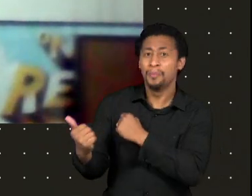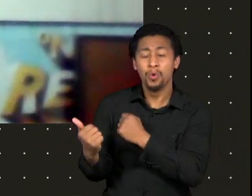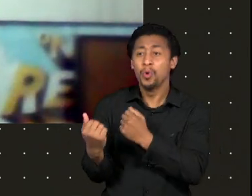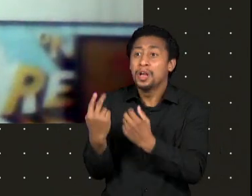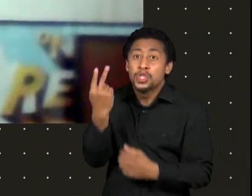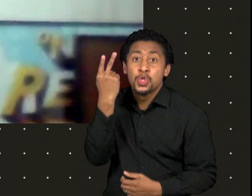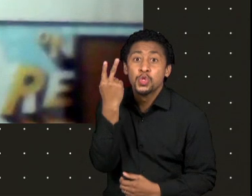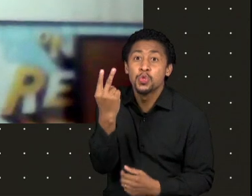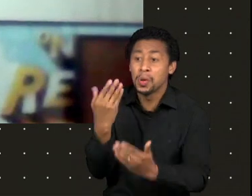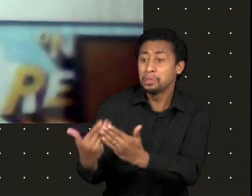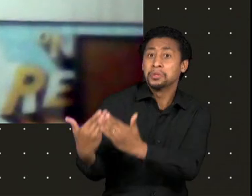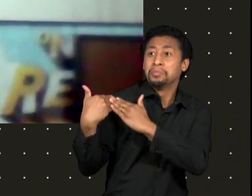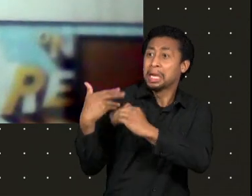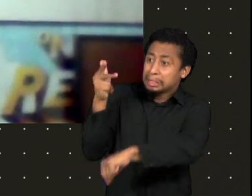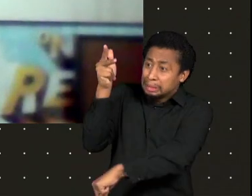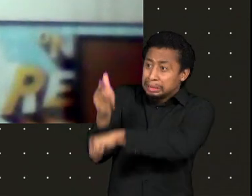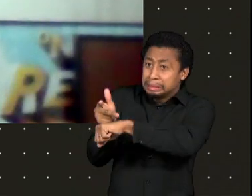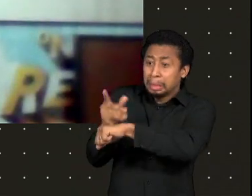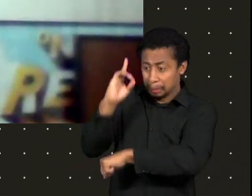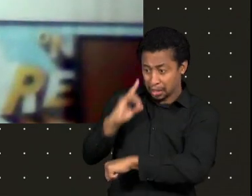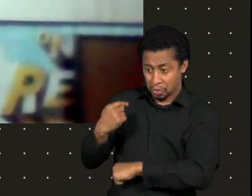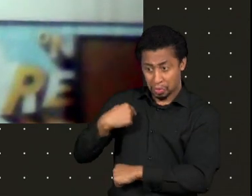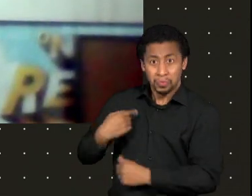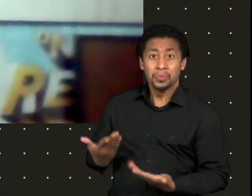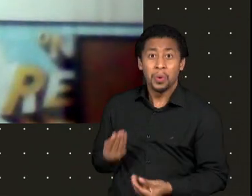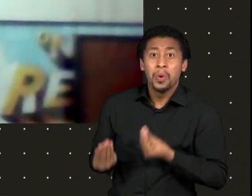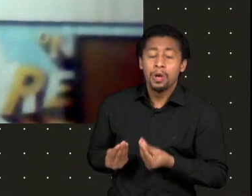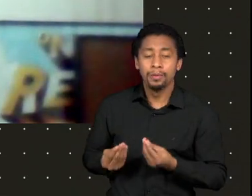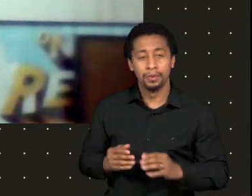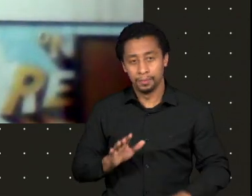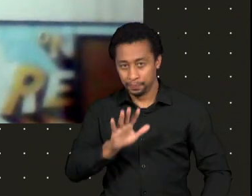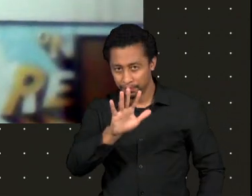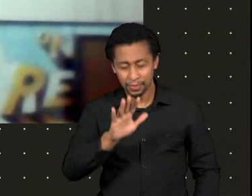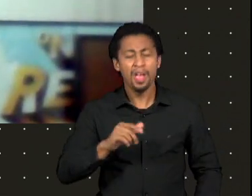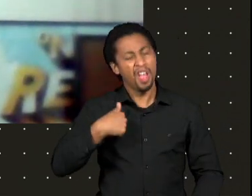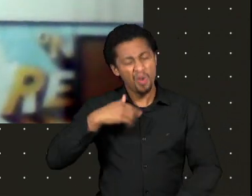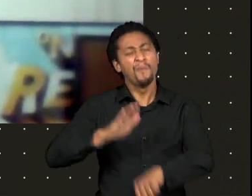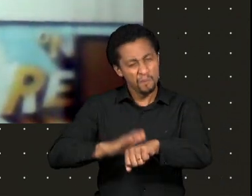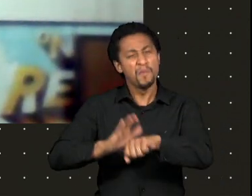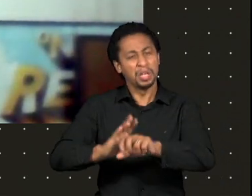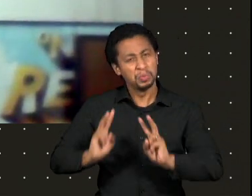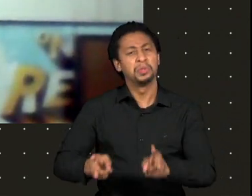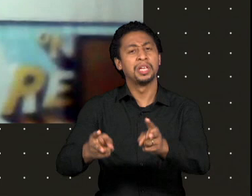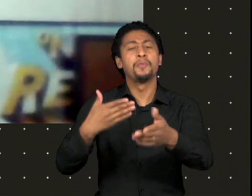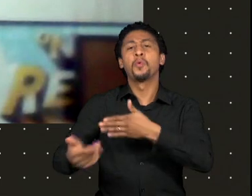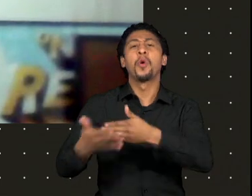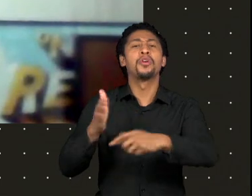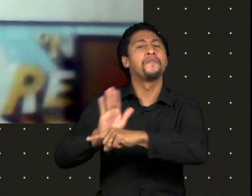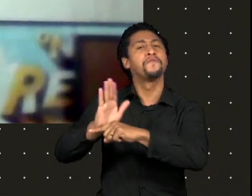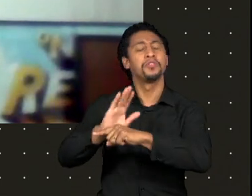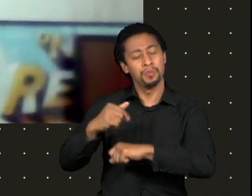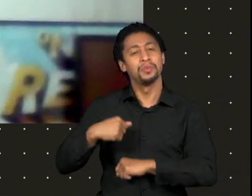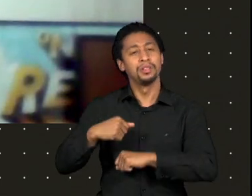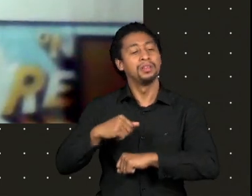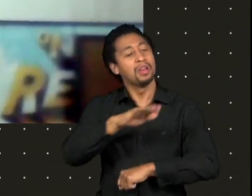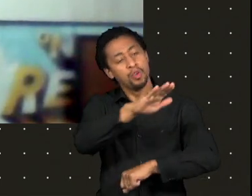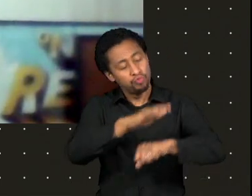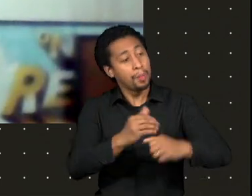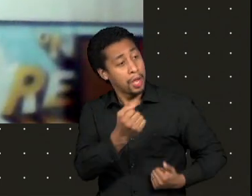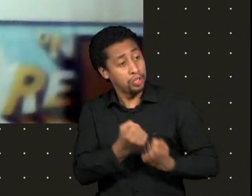para ela dirigir. É. Ele riu e falou assim, eu faço isso em todos os filmes, sempre dou uma cena para assistente